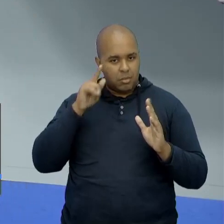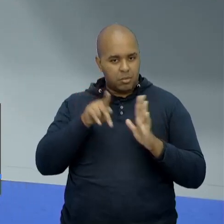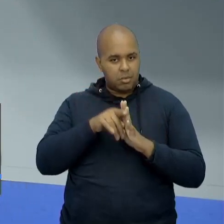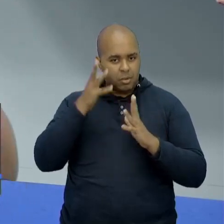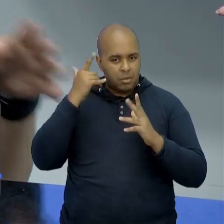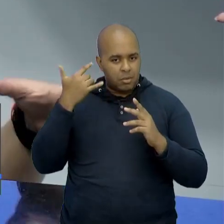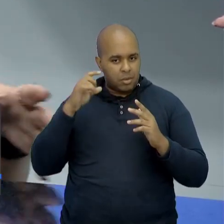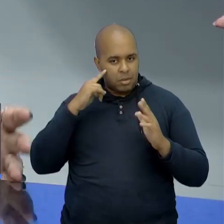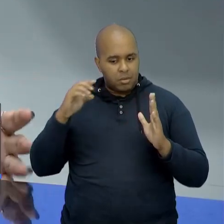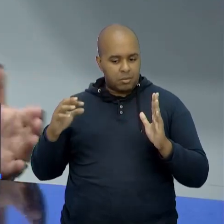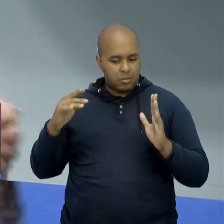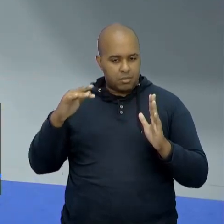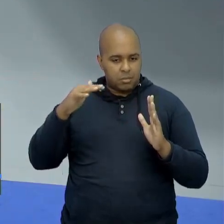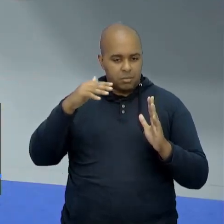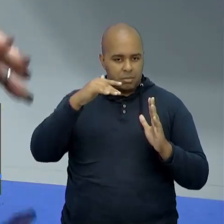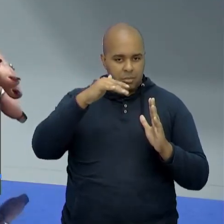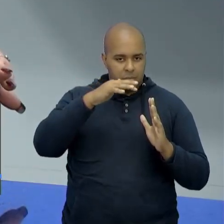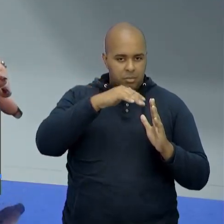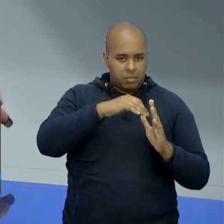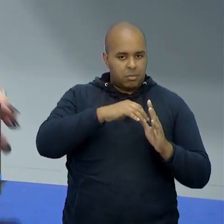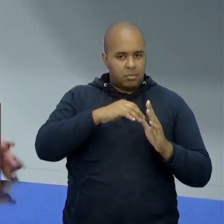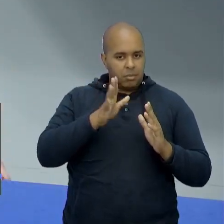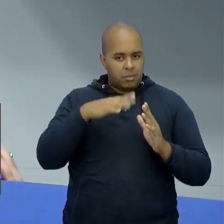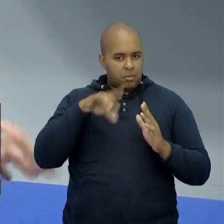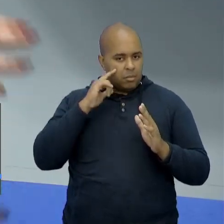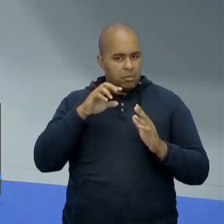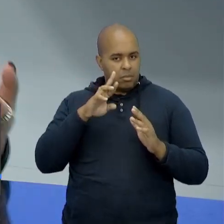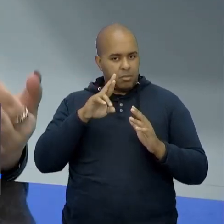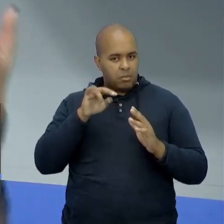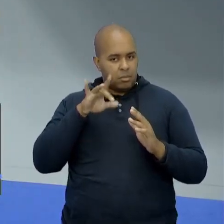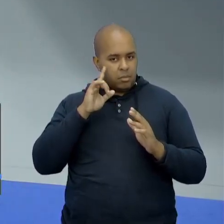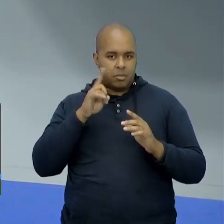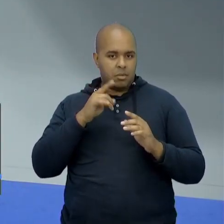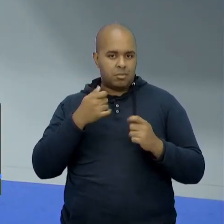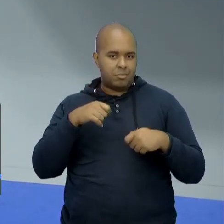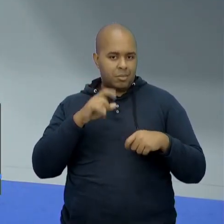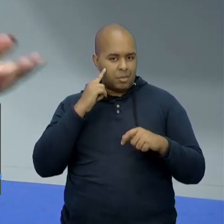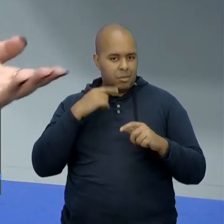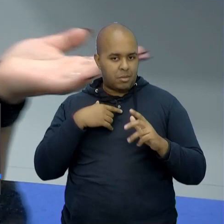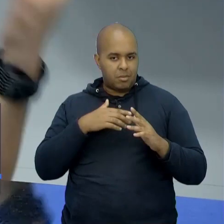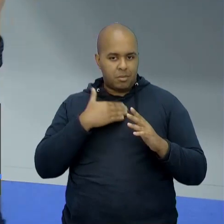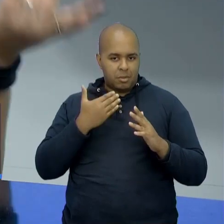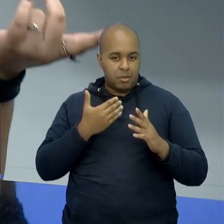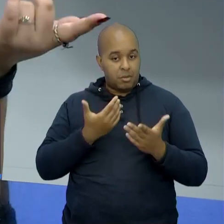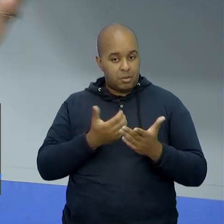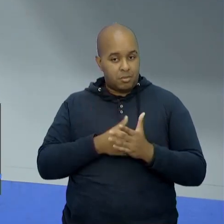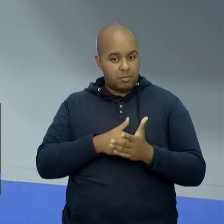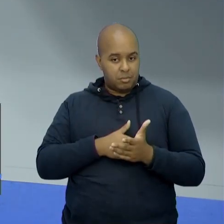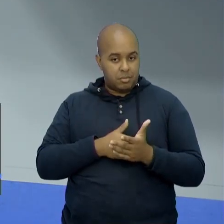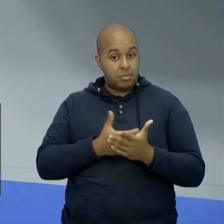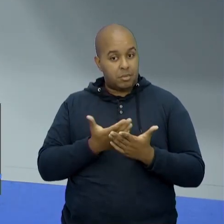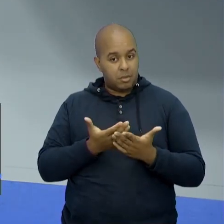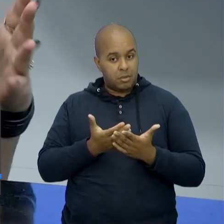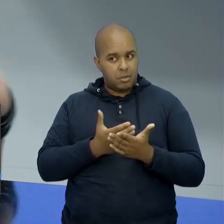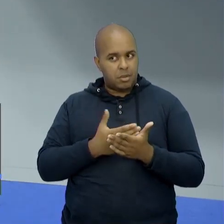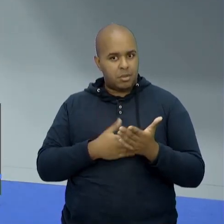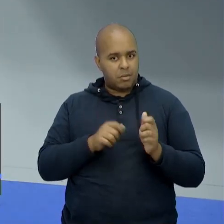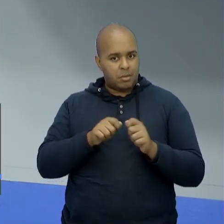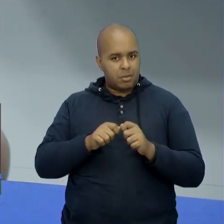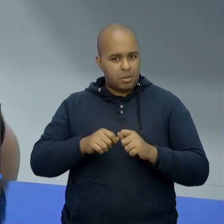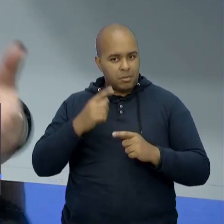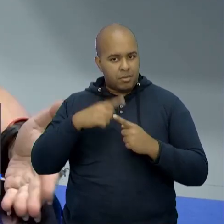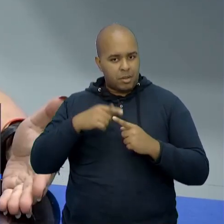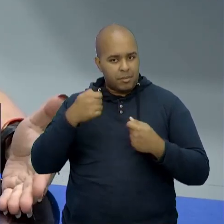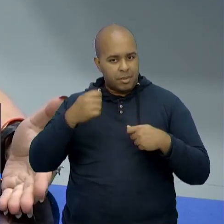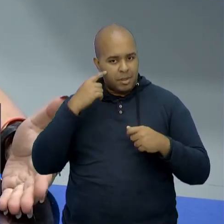animais conseguissem passar por cima da rodovia e não tivessem que morrer atropelados, obviamente. E aí eles fizeram esse desvio